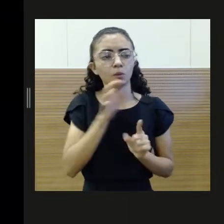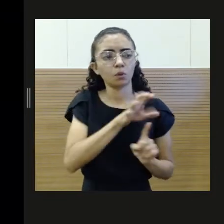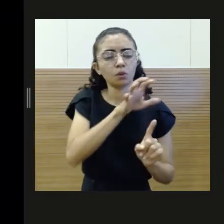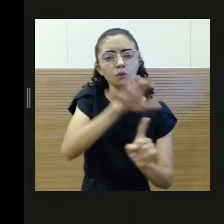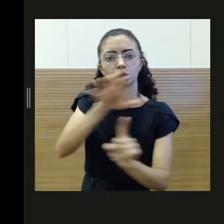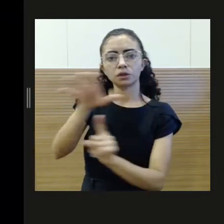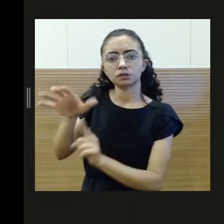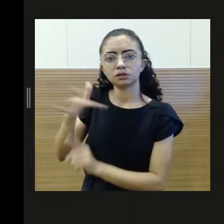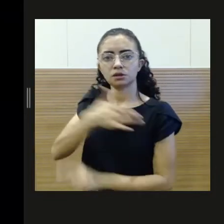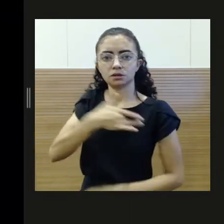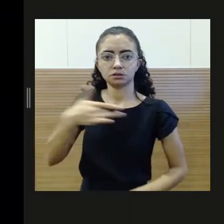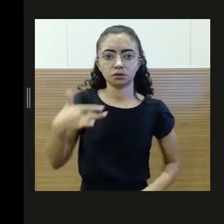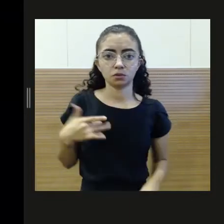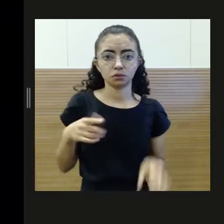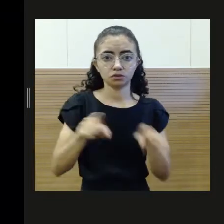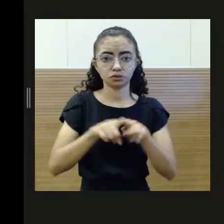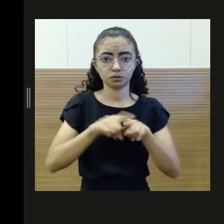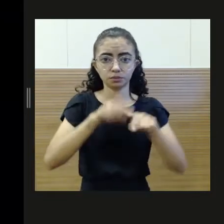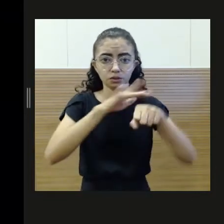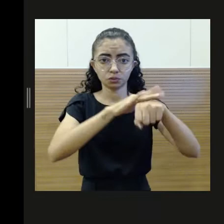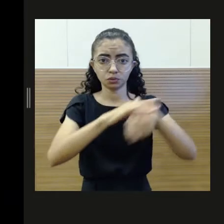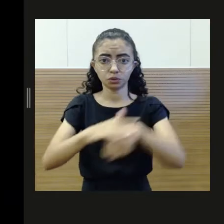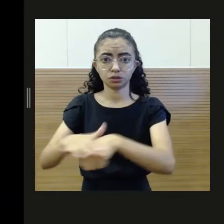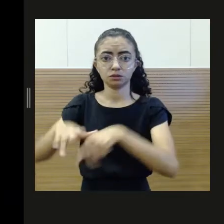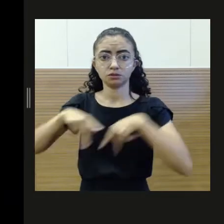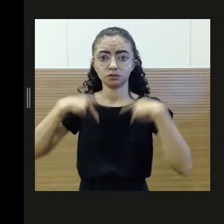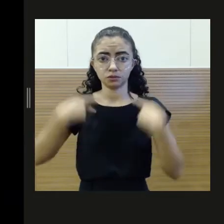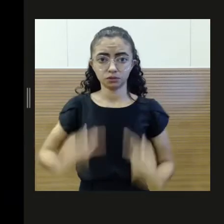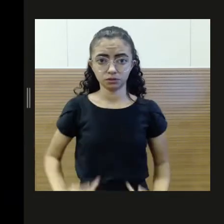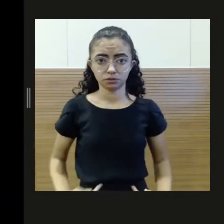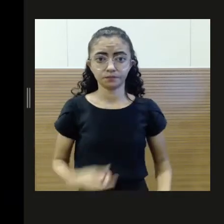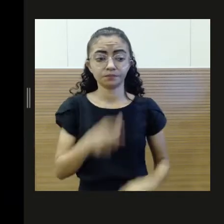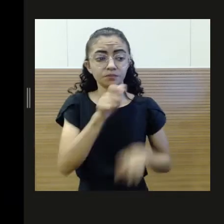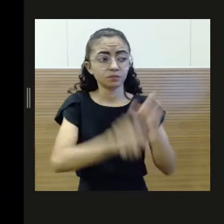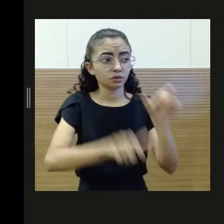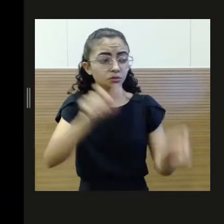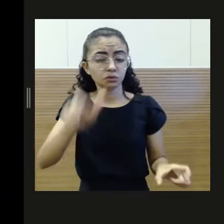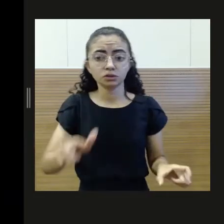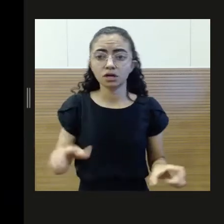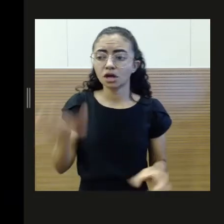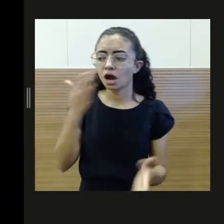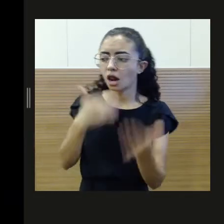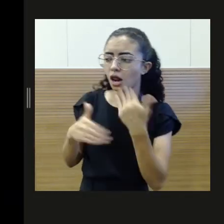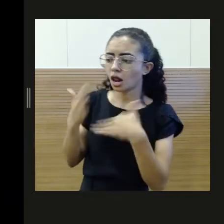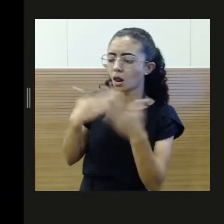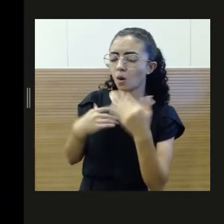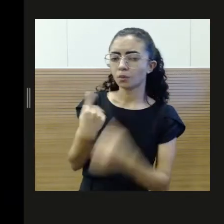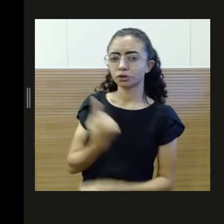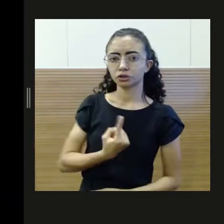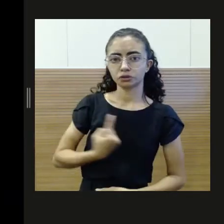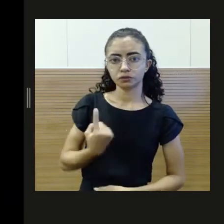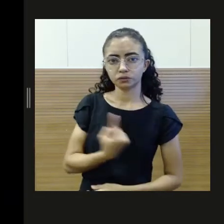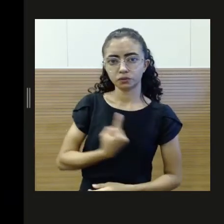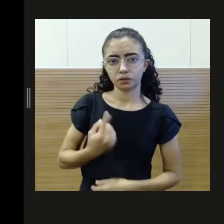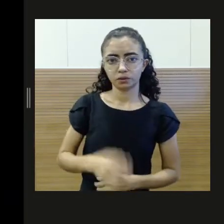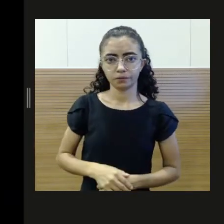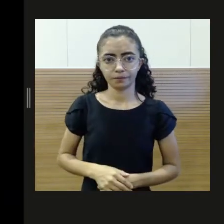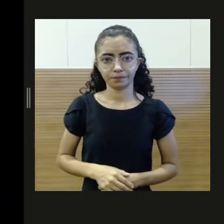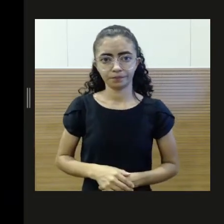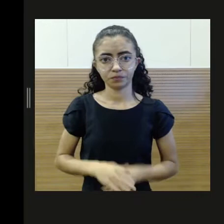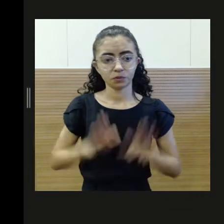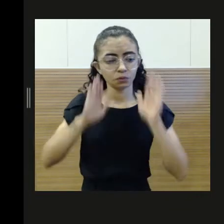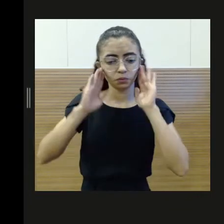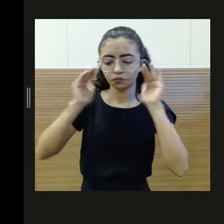doenças humanas. Pessoas são vistas como consumidores individuais, pouca atenção é dada às